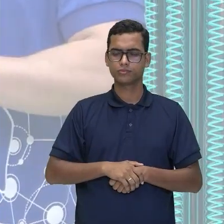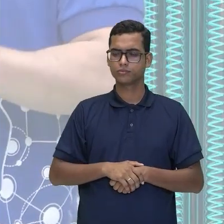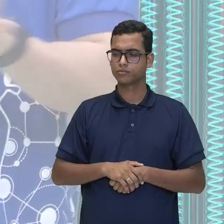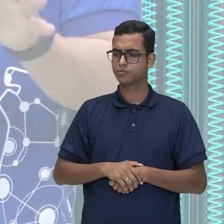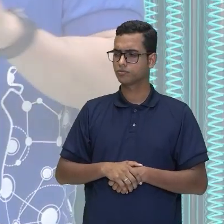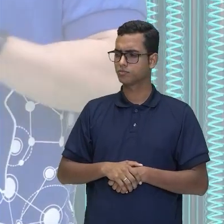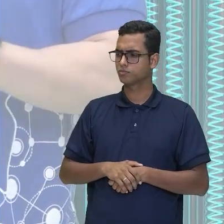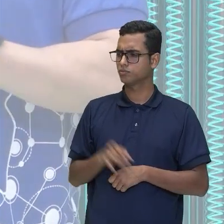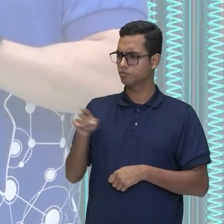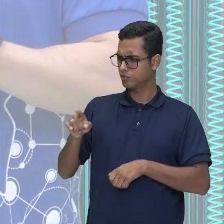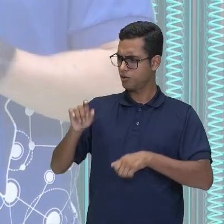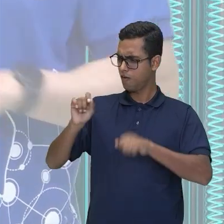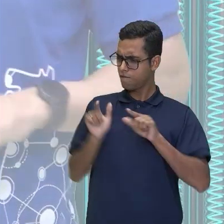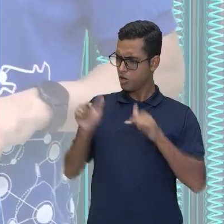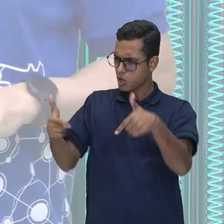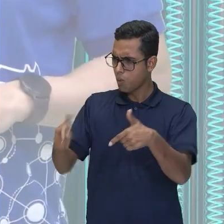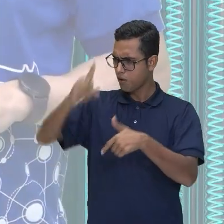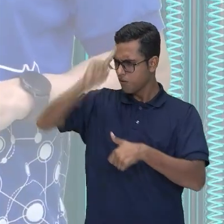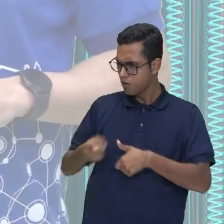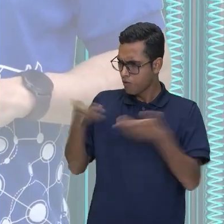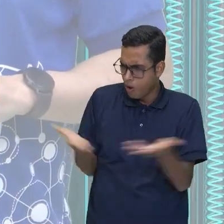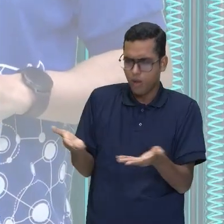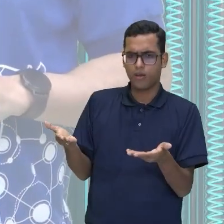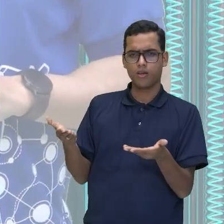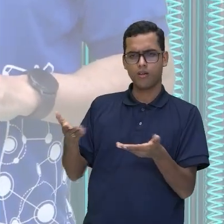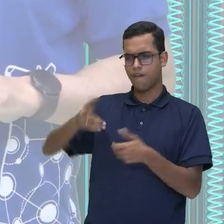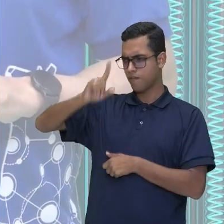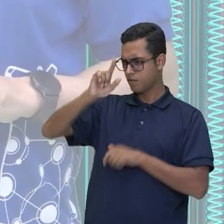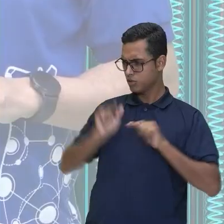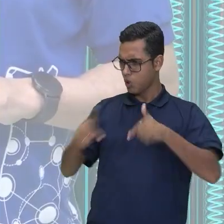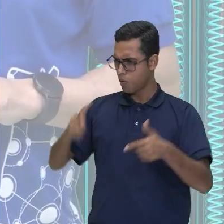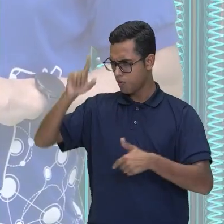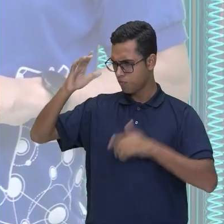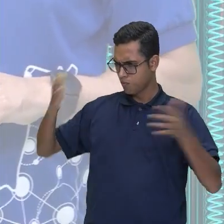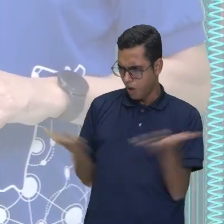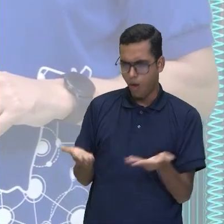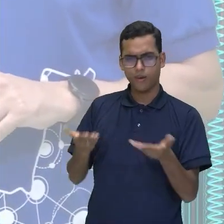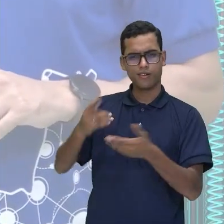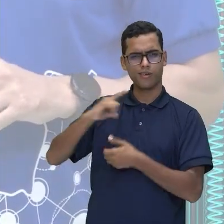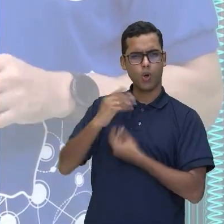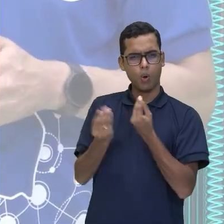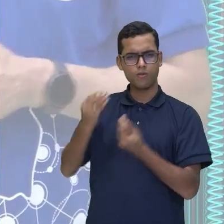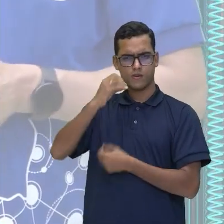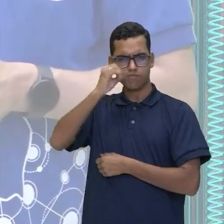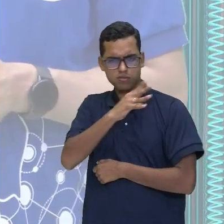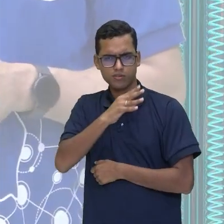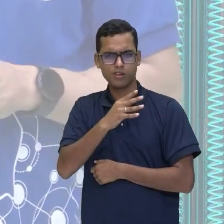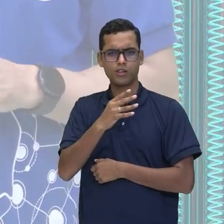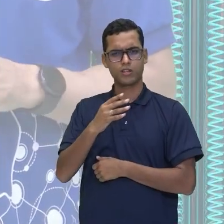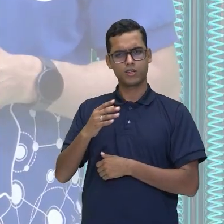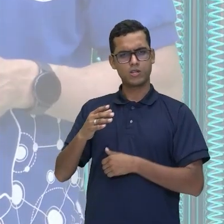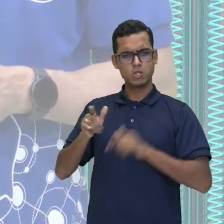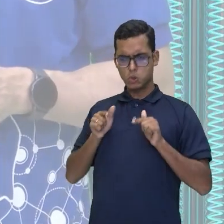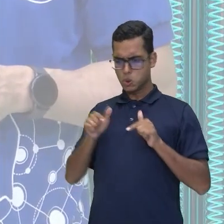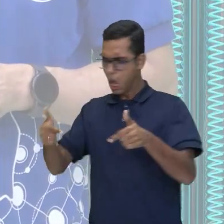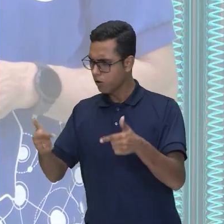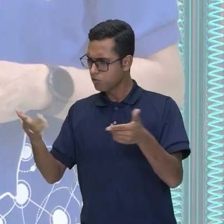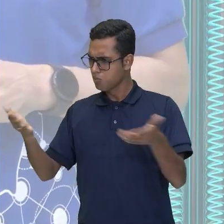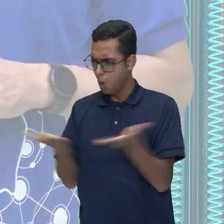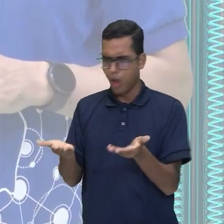Provavelmente é um trabalho, alguma atividade. Faça-o imediatamente. Rude. Qual é a forma educada de se fazer esse